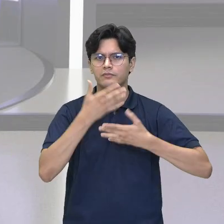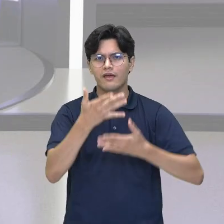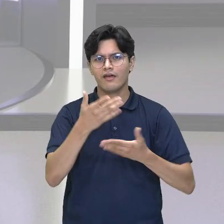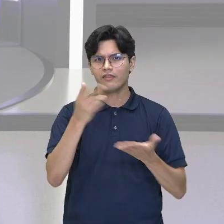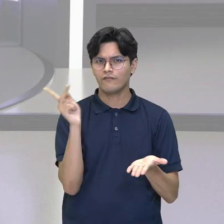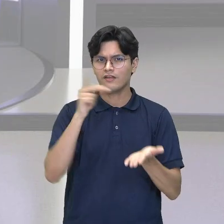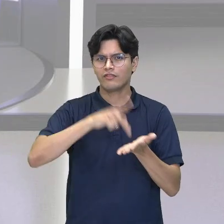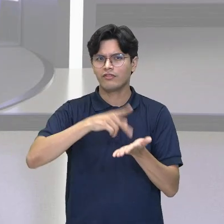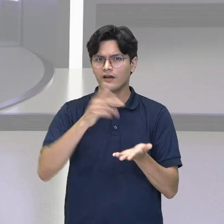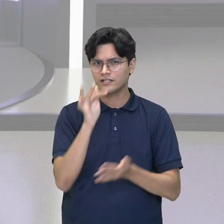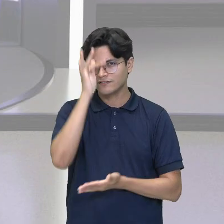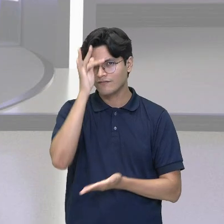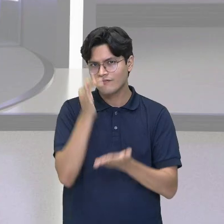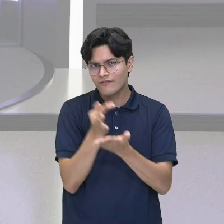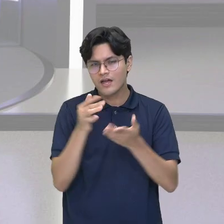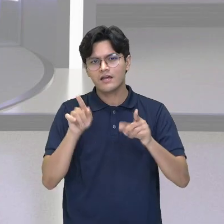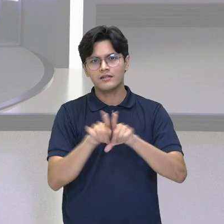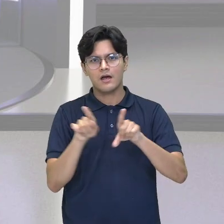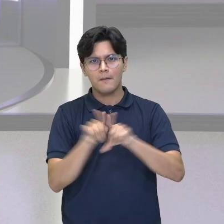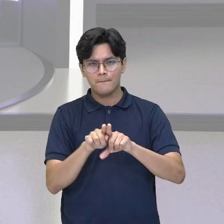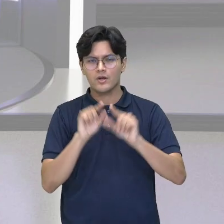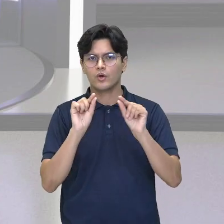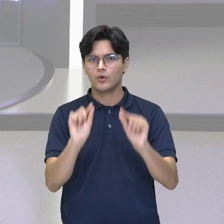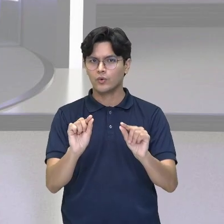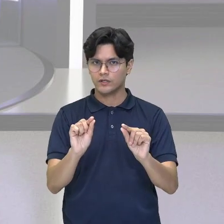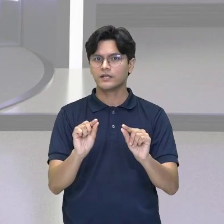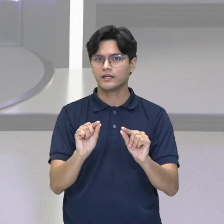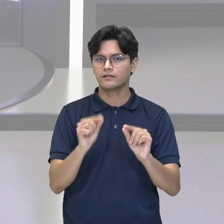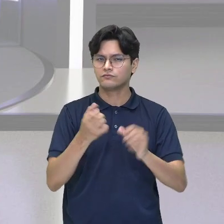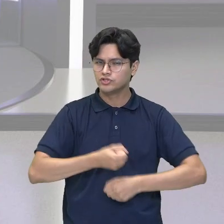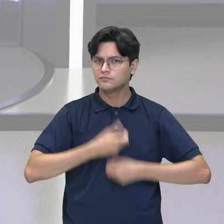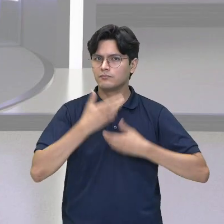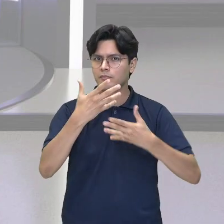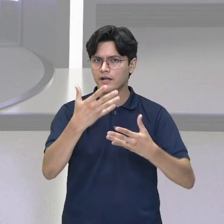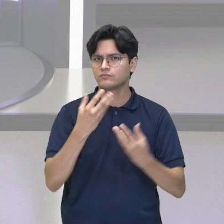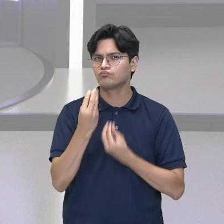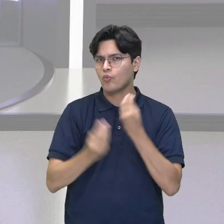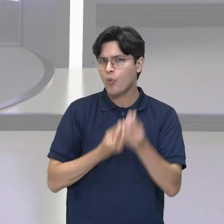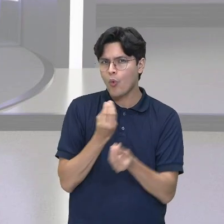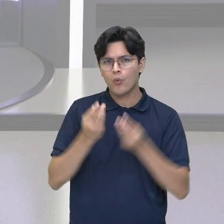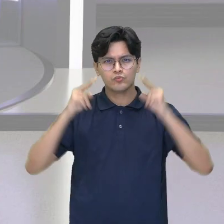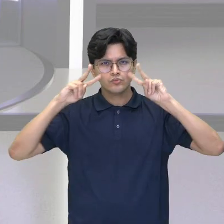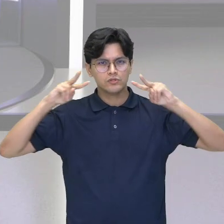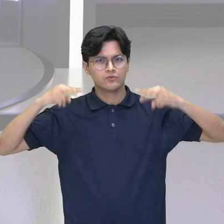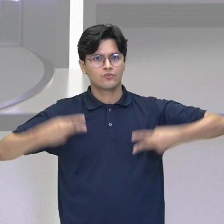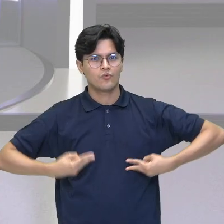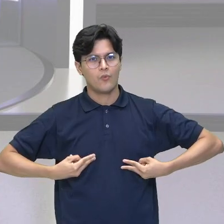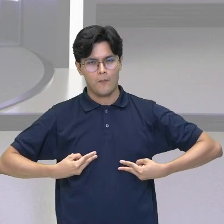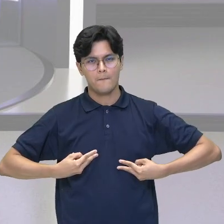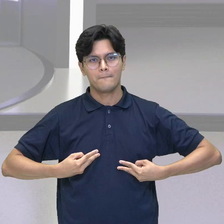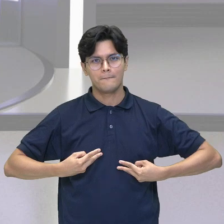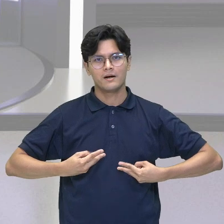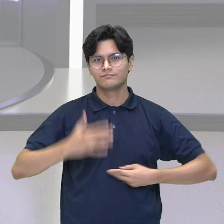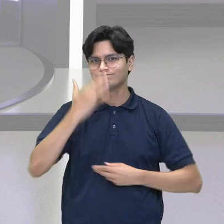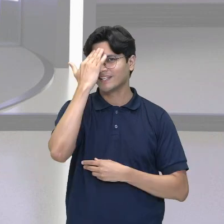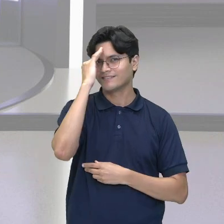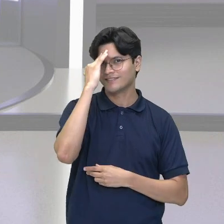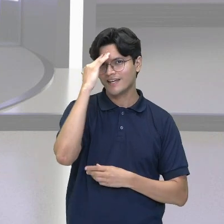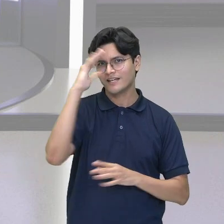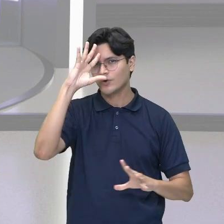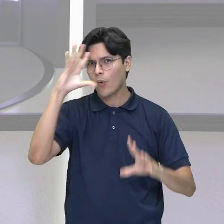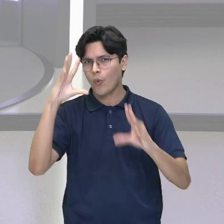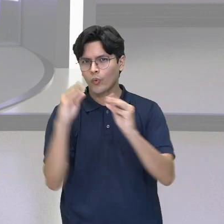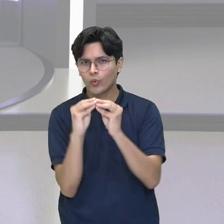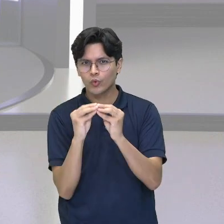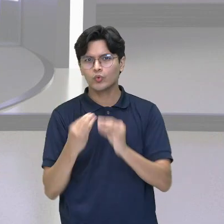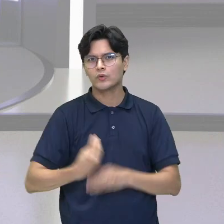mas também falam sobre maneiras como o ser humano dão sentido à sua própria existência. Maneiras como o